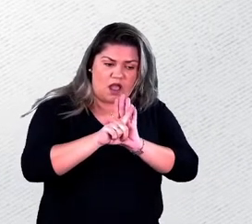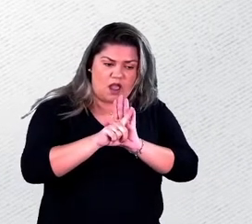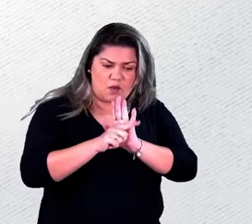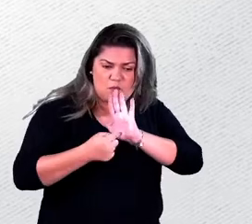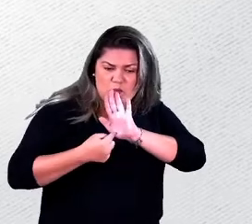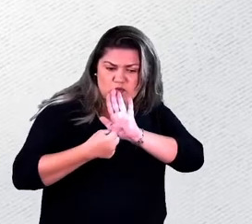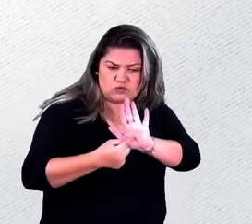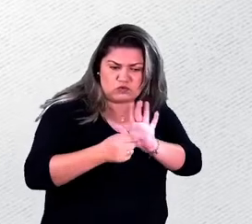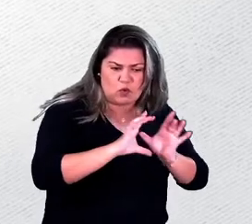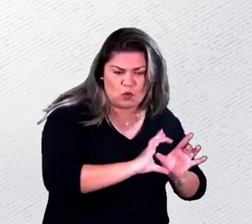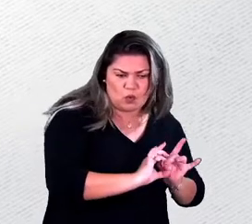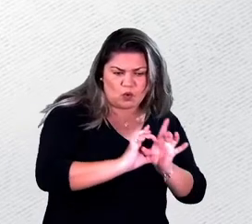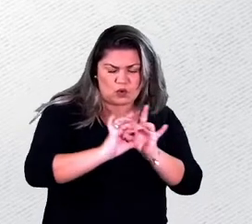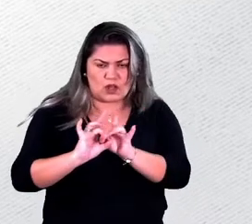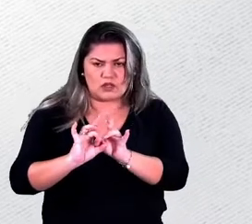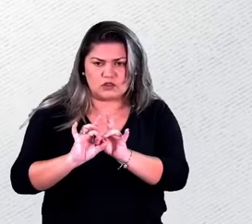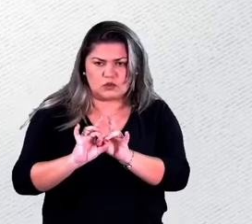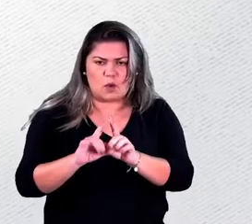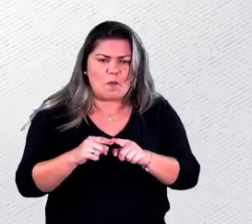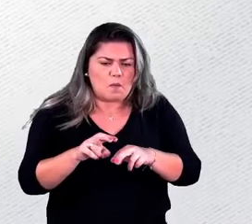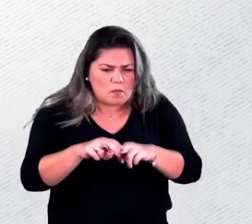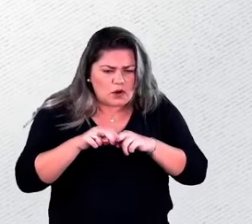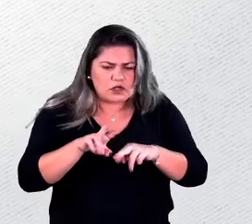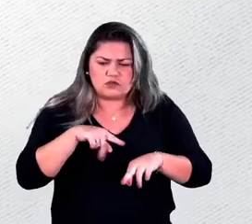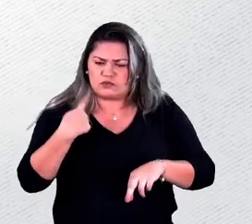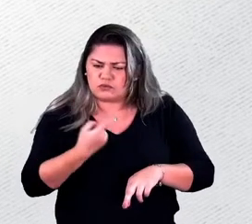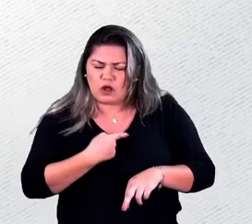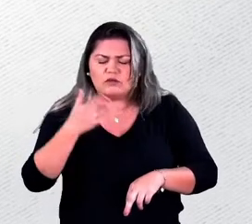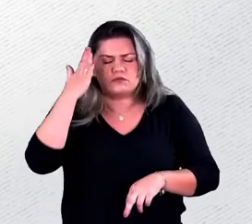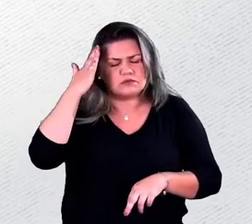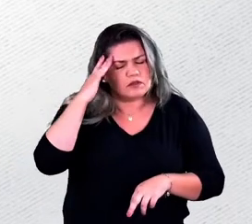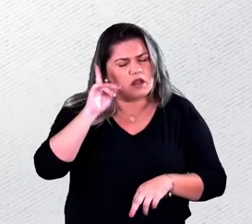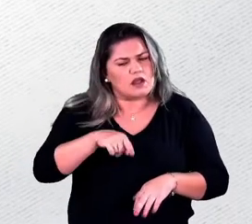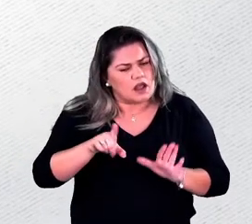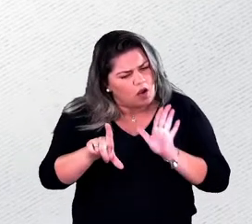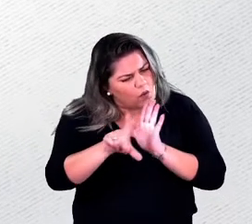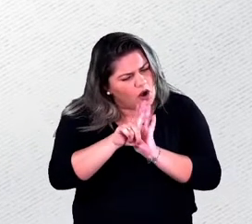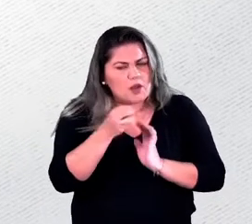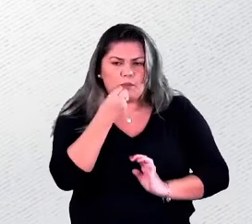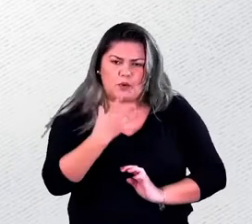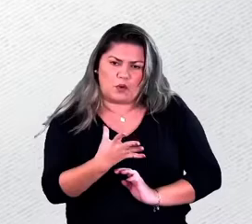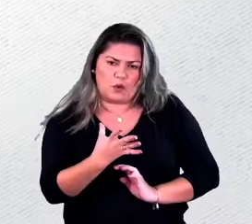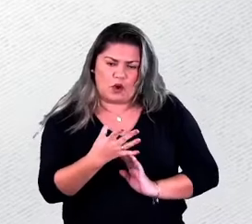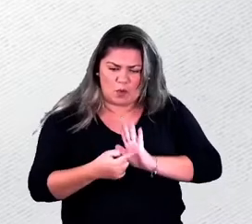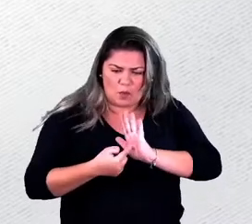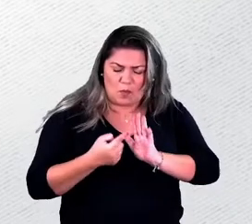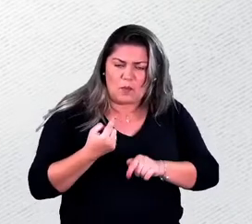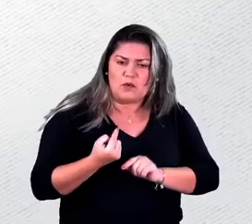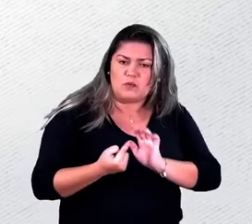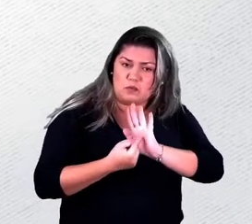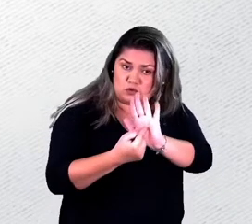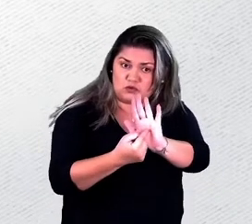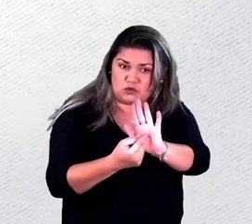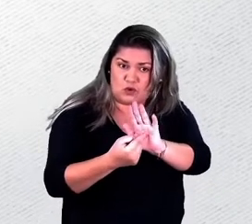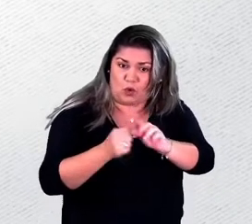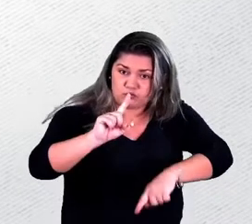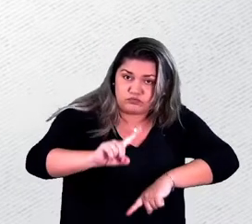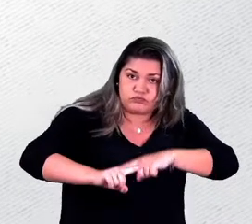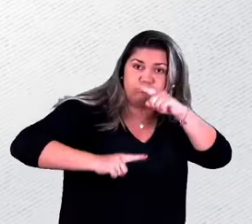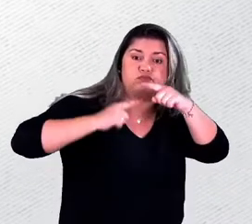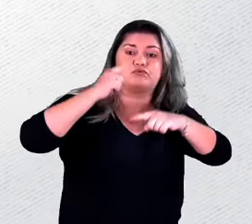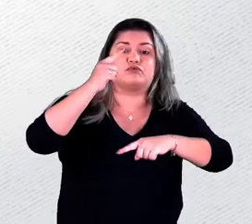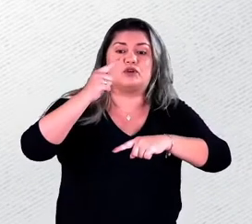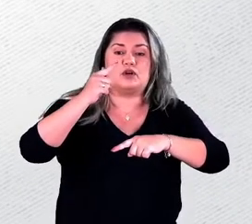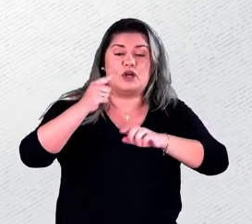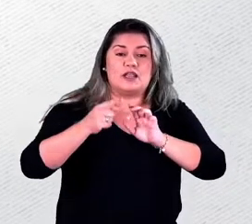EA por todos considerada uma lei boa eu acho que todos aqui concordam que ela representou uma grande evolução que ela trouxe ali o